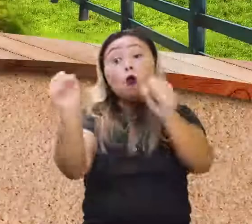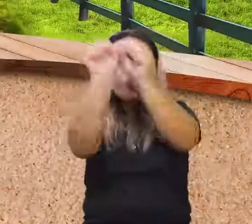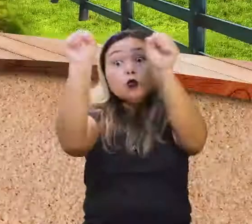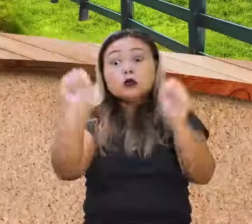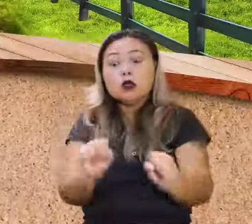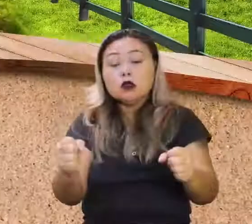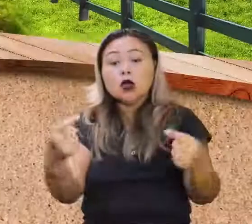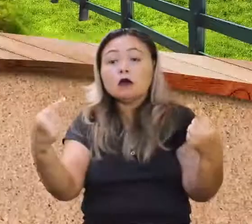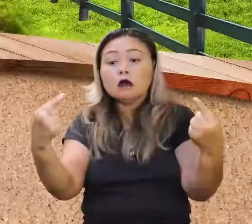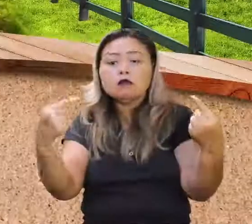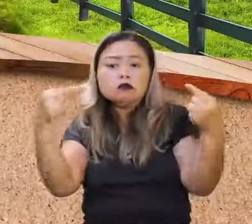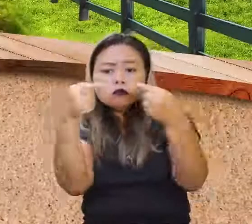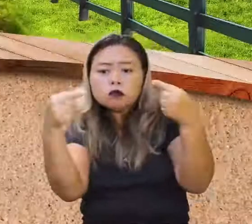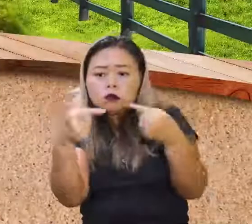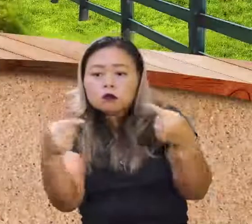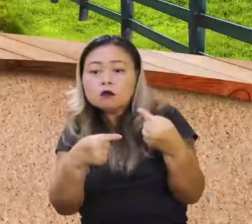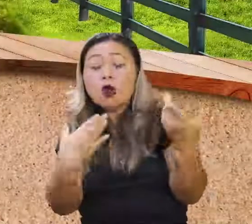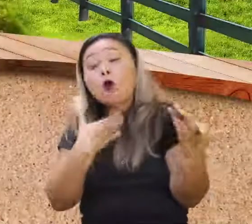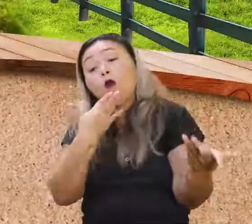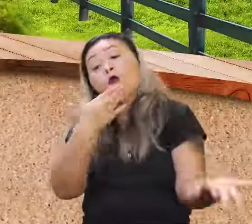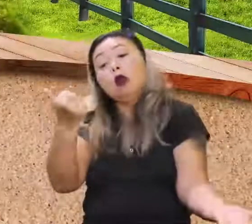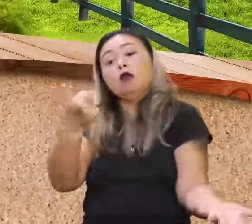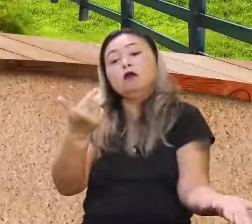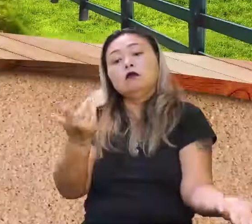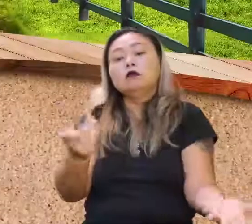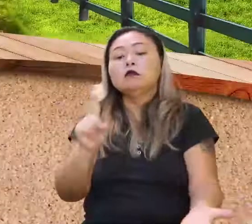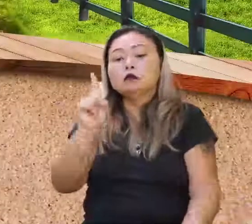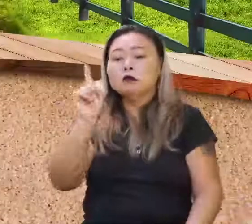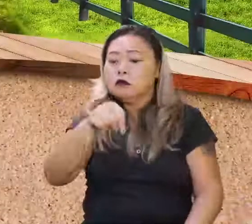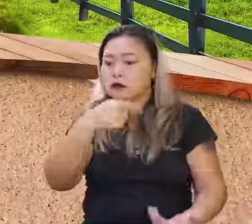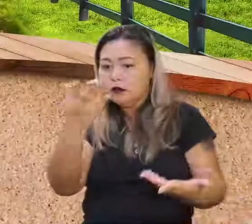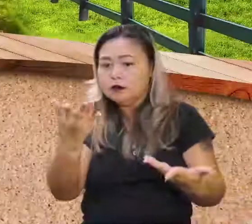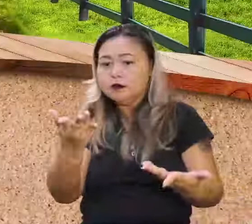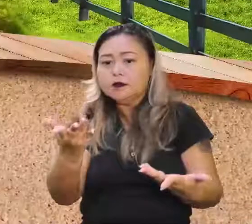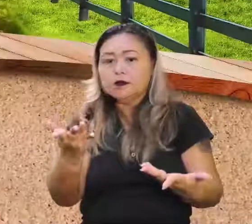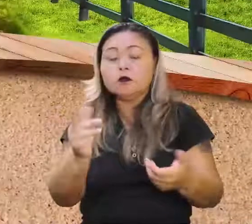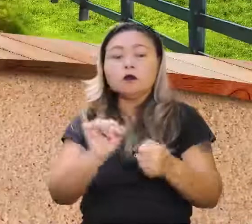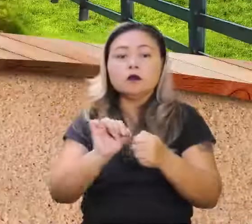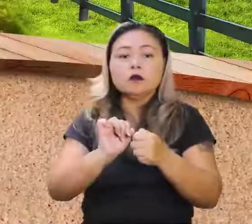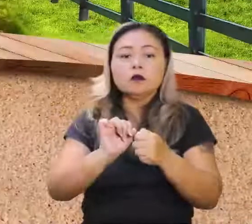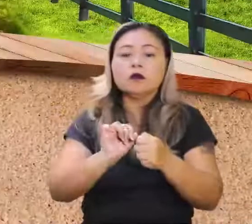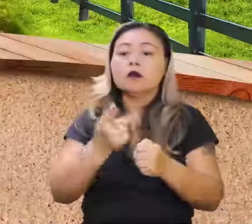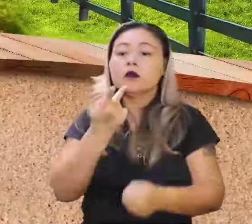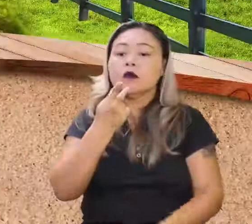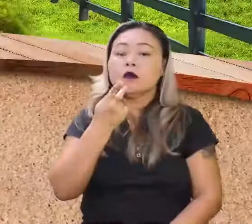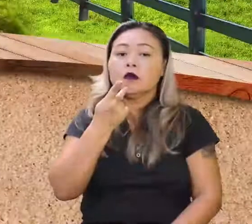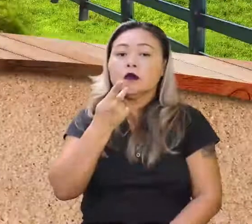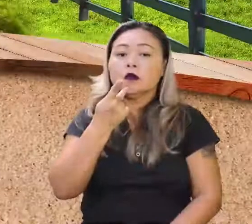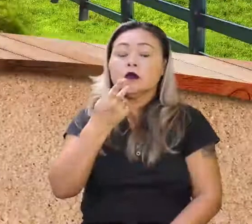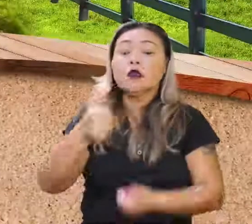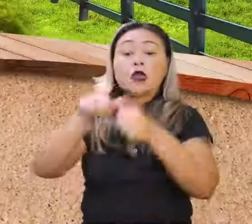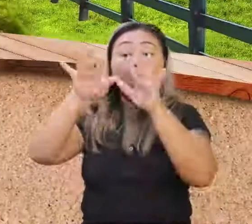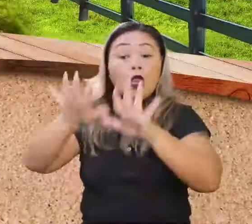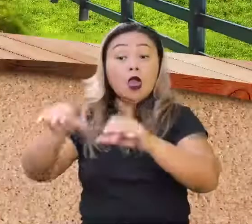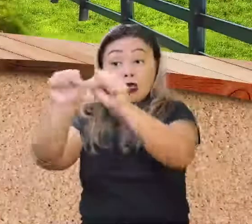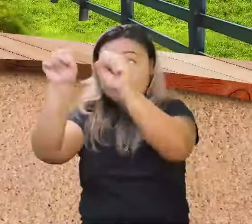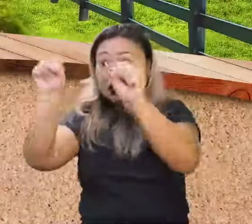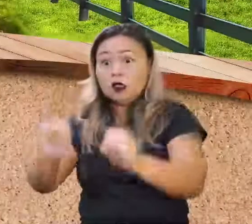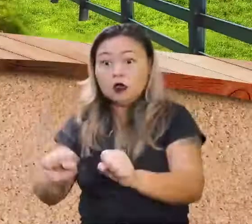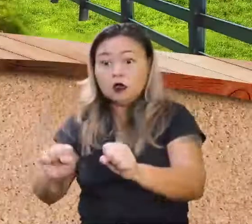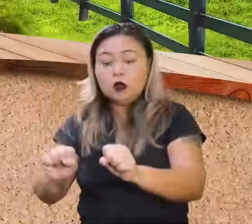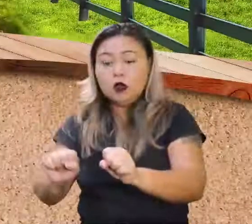implantação do sistema de criação de caprinos. Só para quem está perdido aí, quando toda vez eu falar implantação de